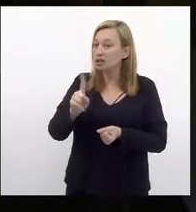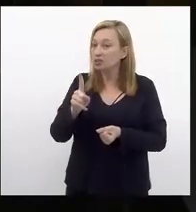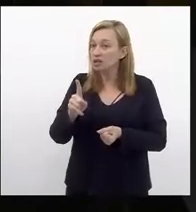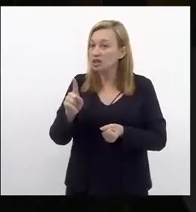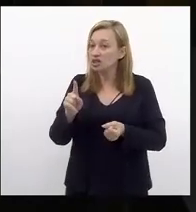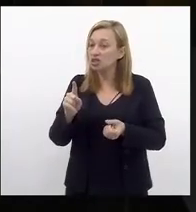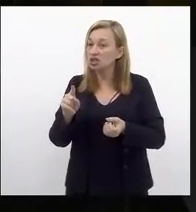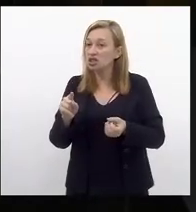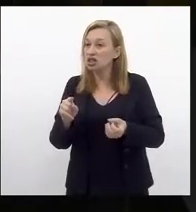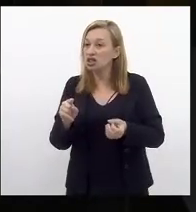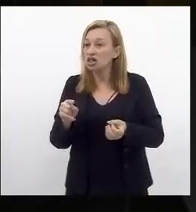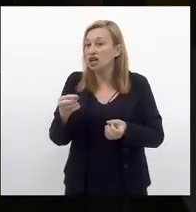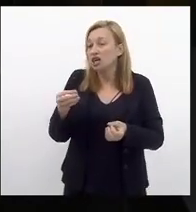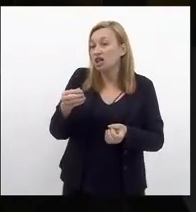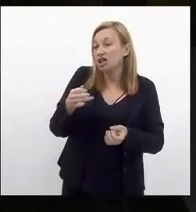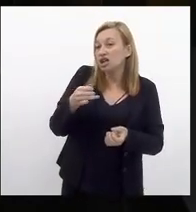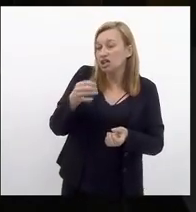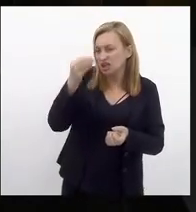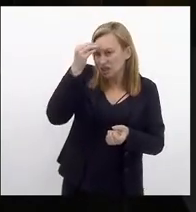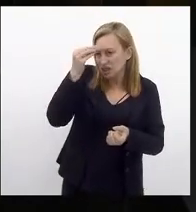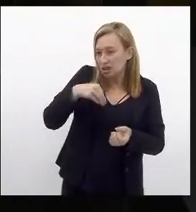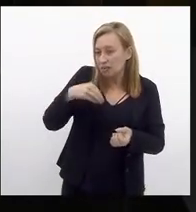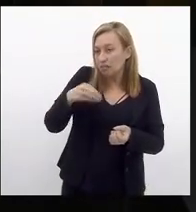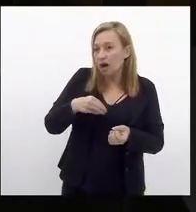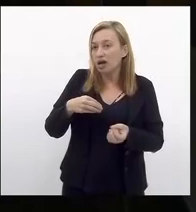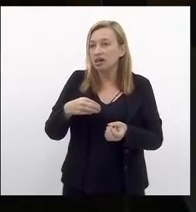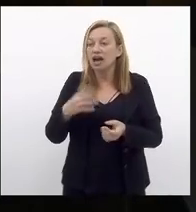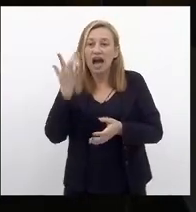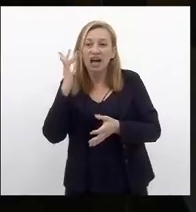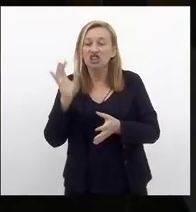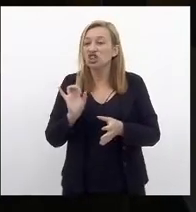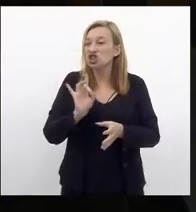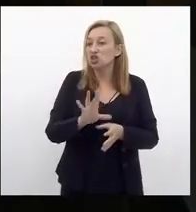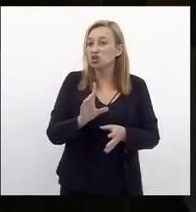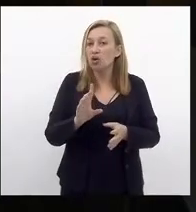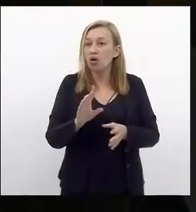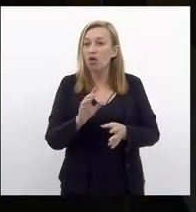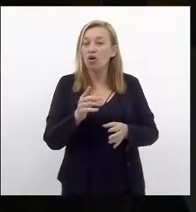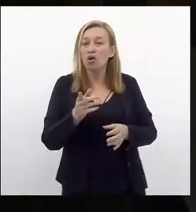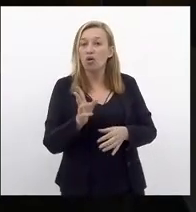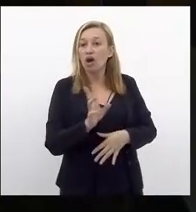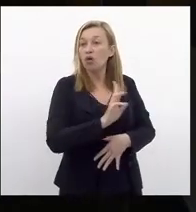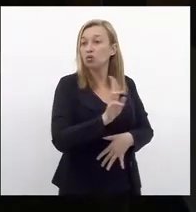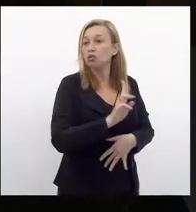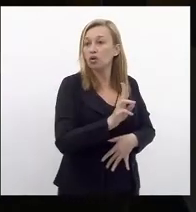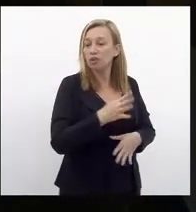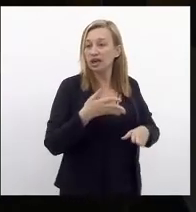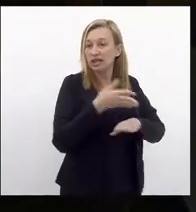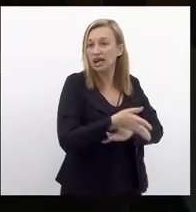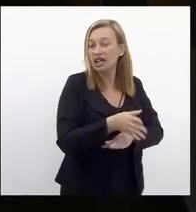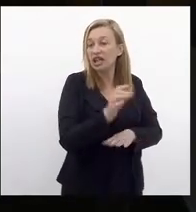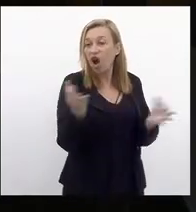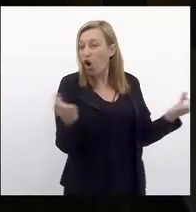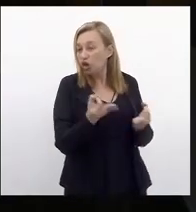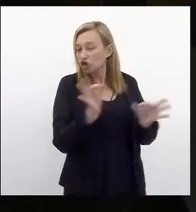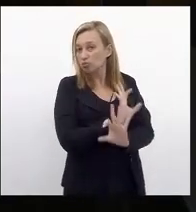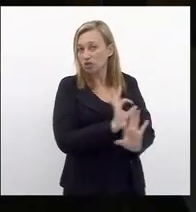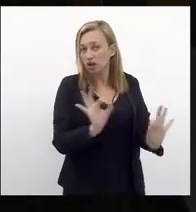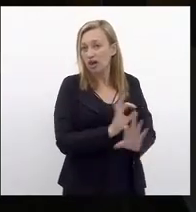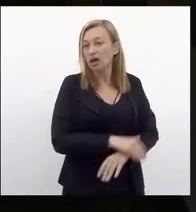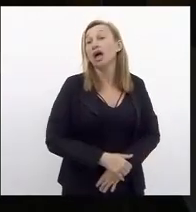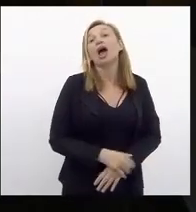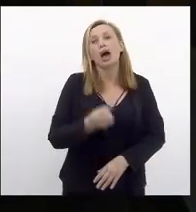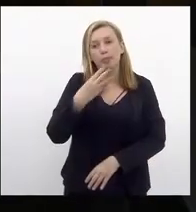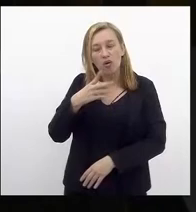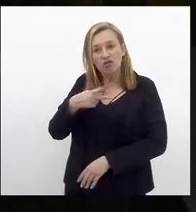desistimos lado daquele servidor que acha que bater. Já é um já tá ótimo e É bom deixar claro